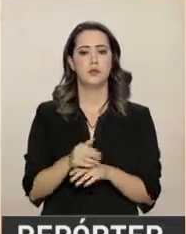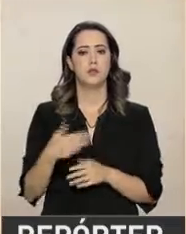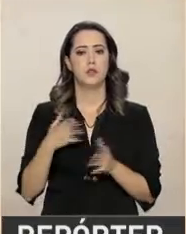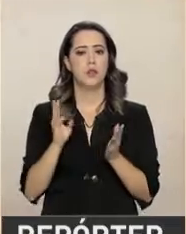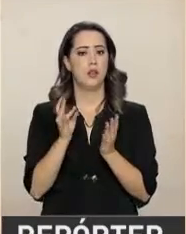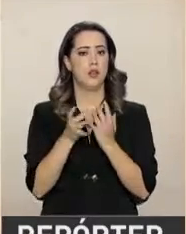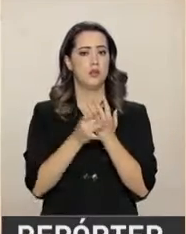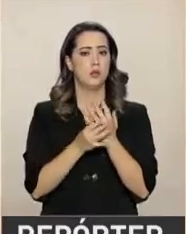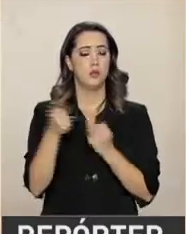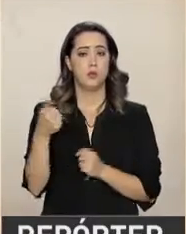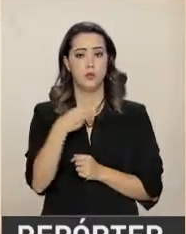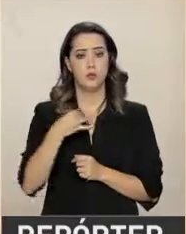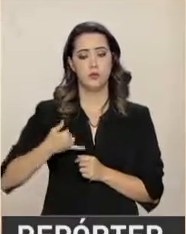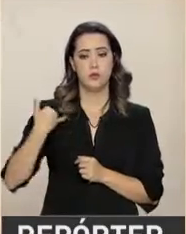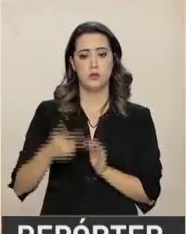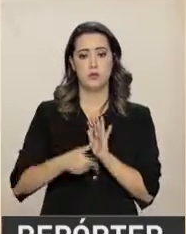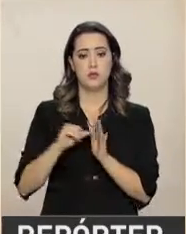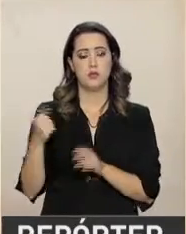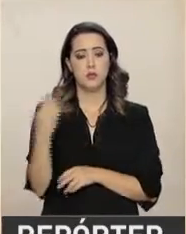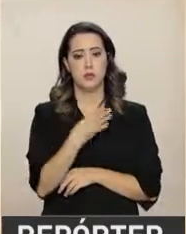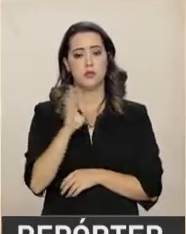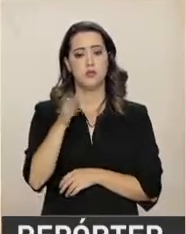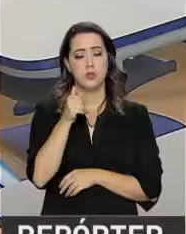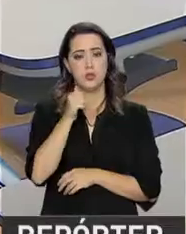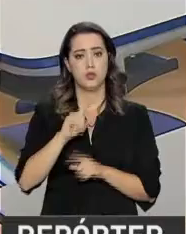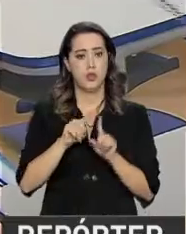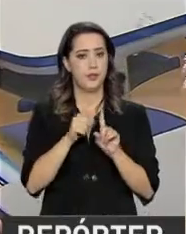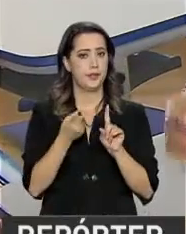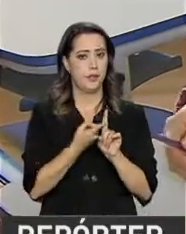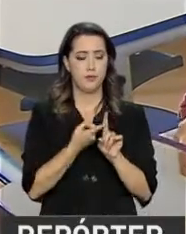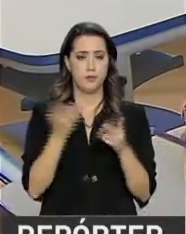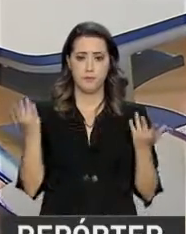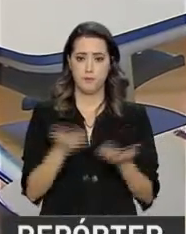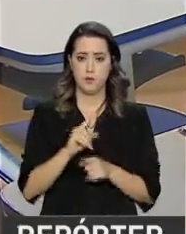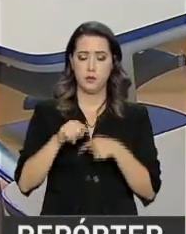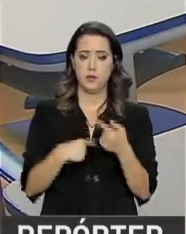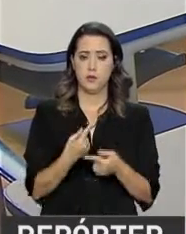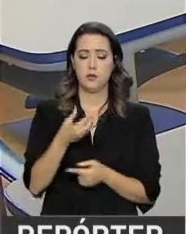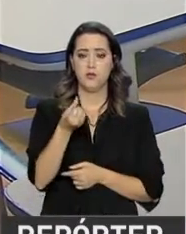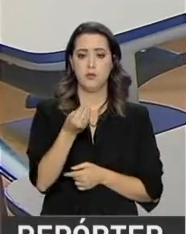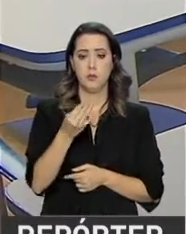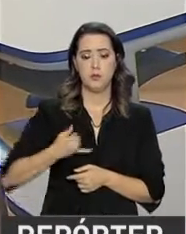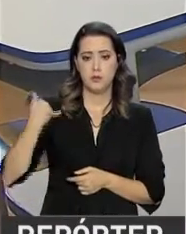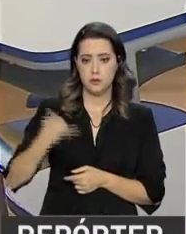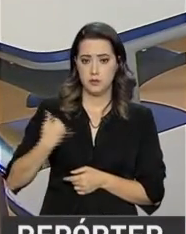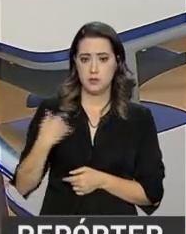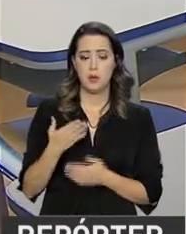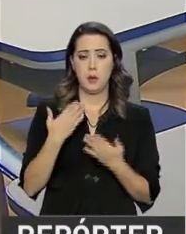13 anos de idade e antes dos 14 já era mãe só agora depois dos 60 anos de idade